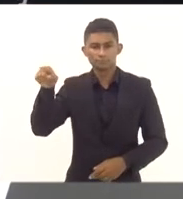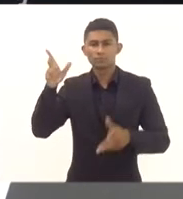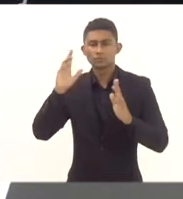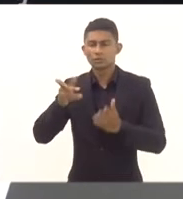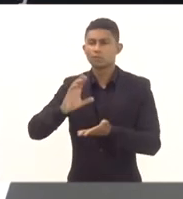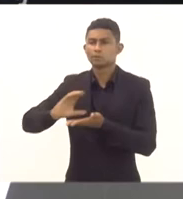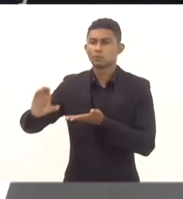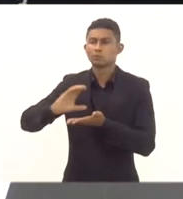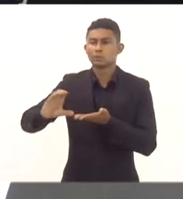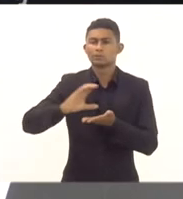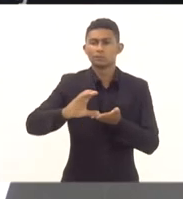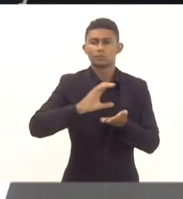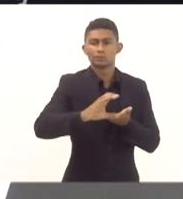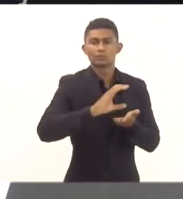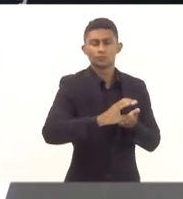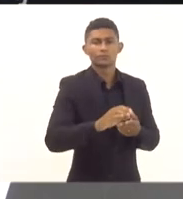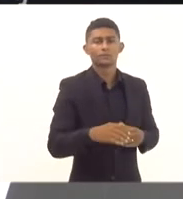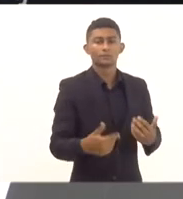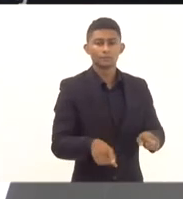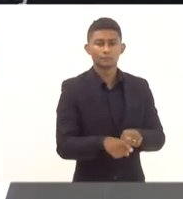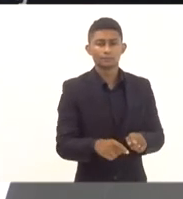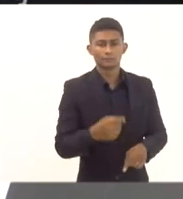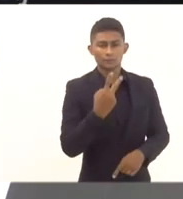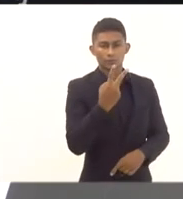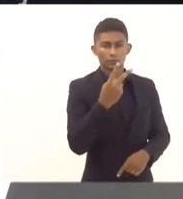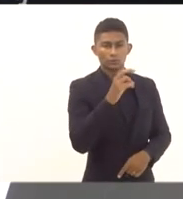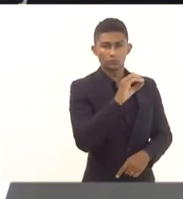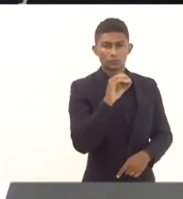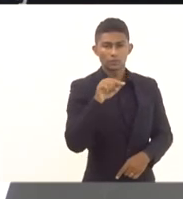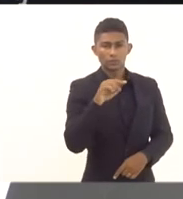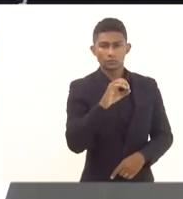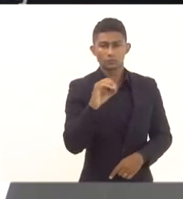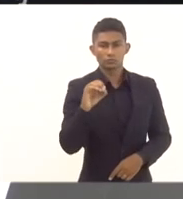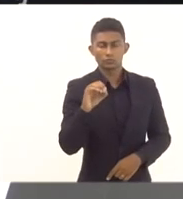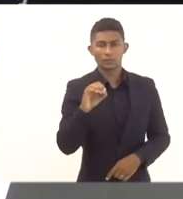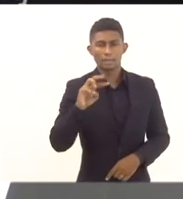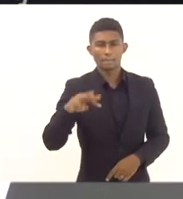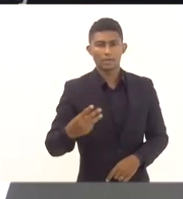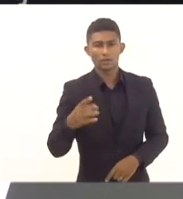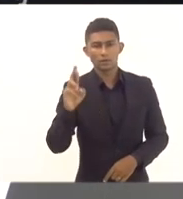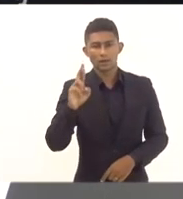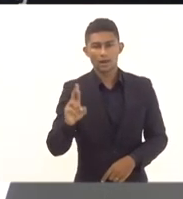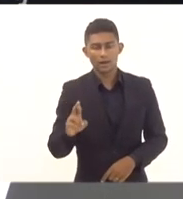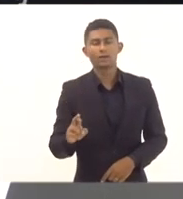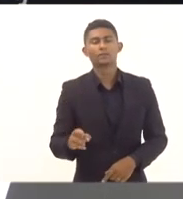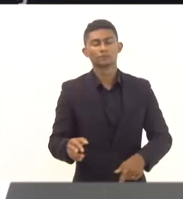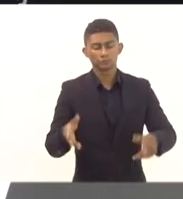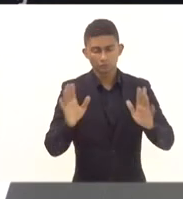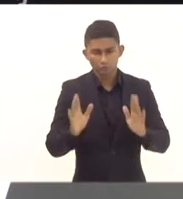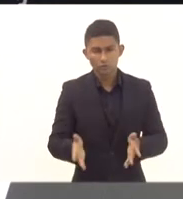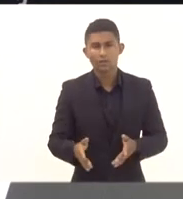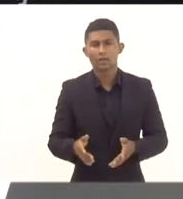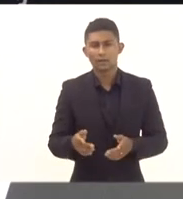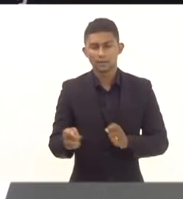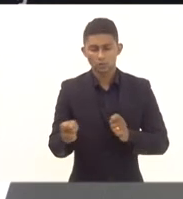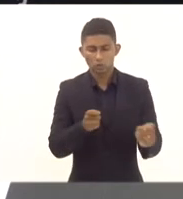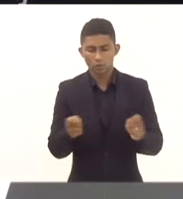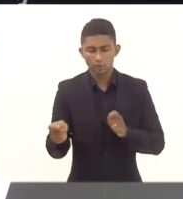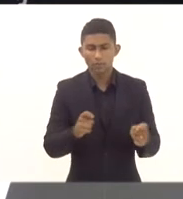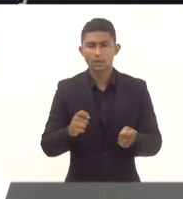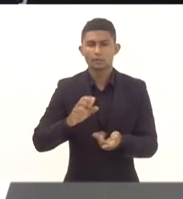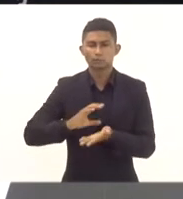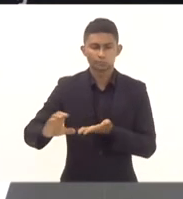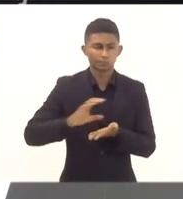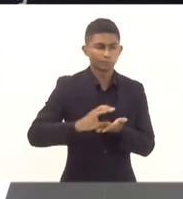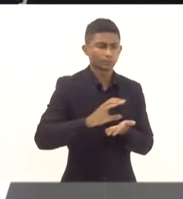280 milhões de reais e e na economia Fluminense então infelizmente acontece em um caso e